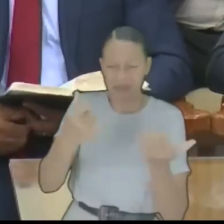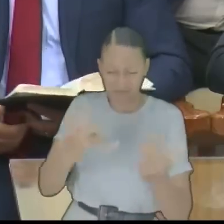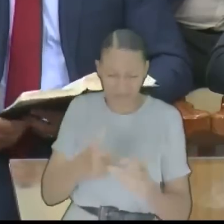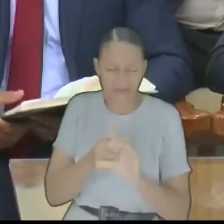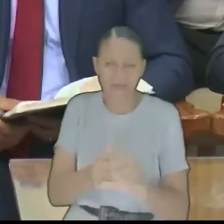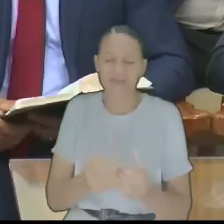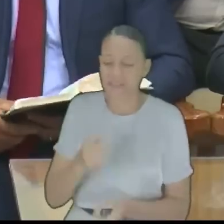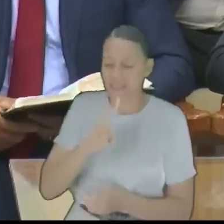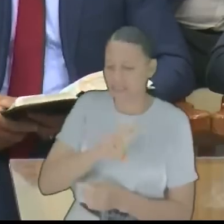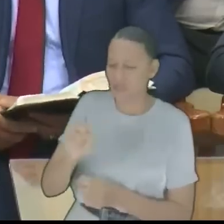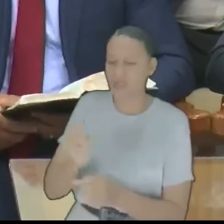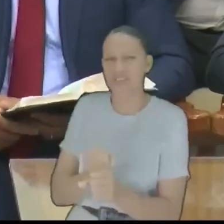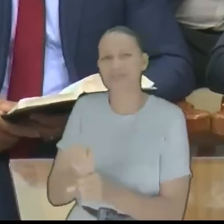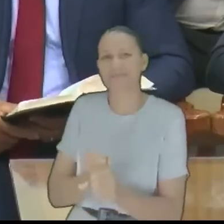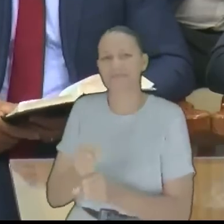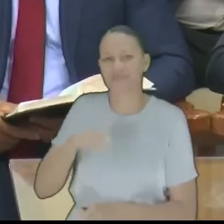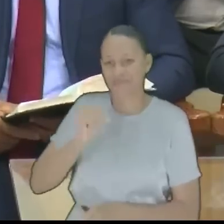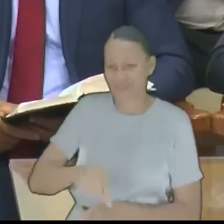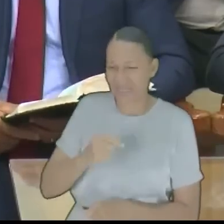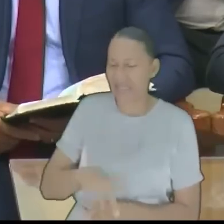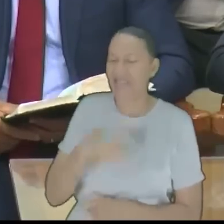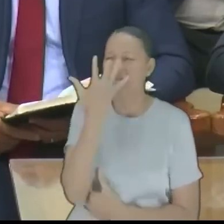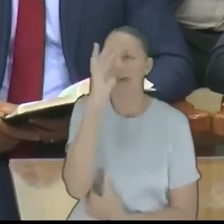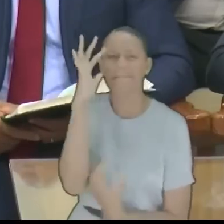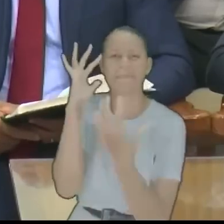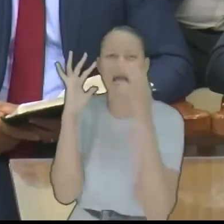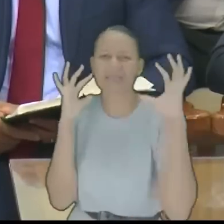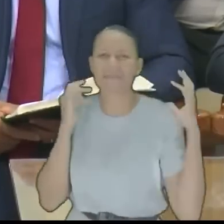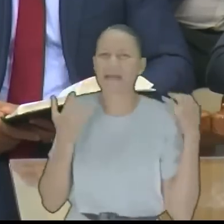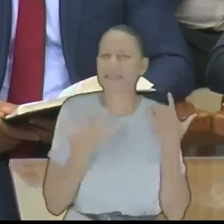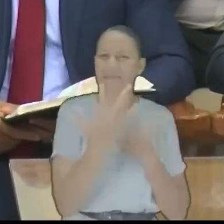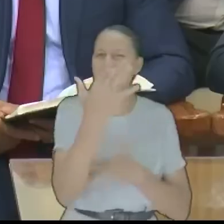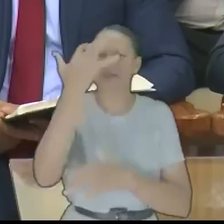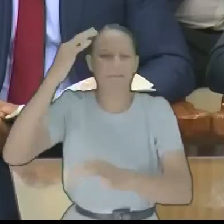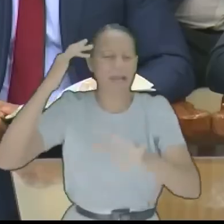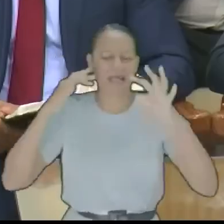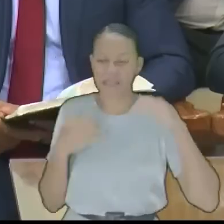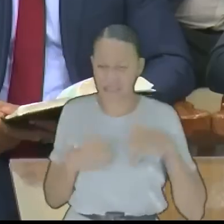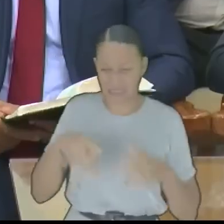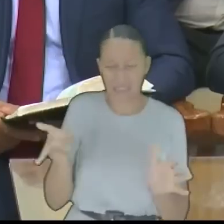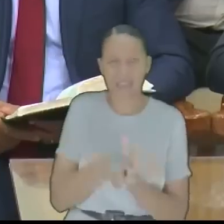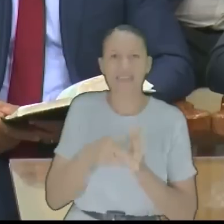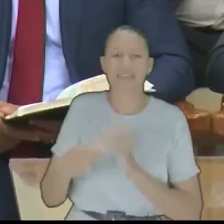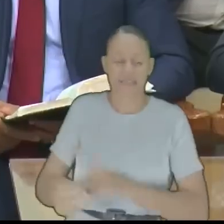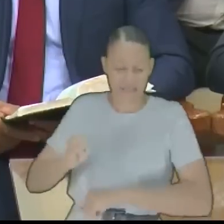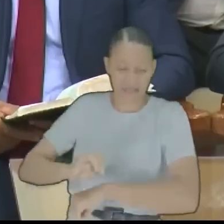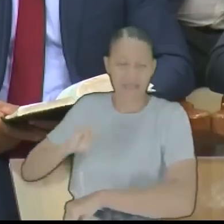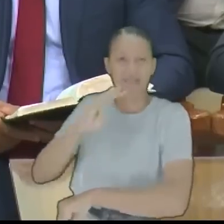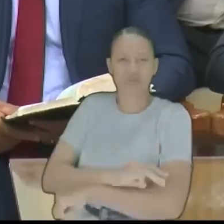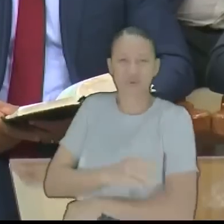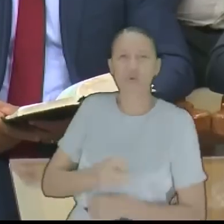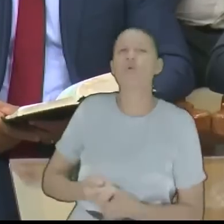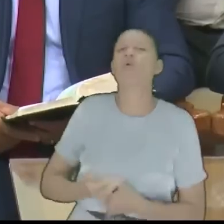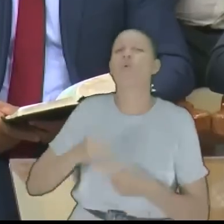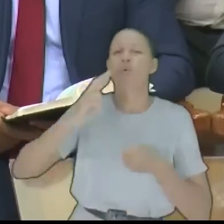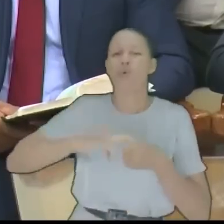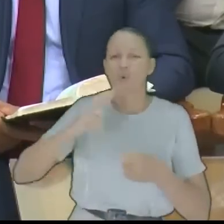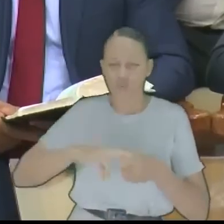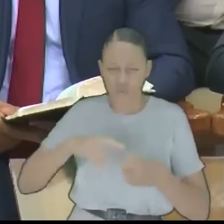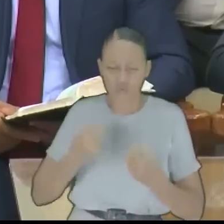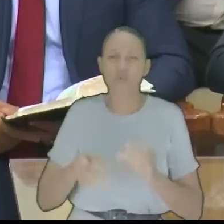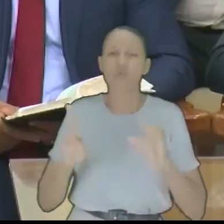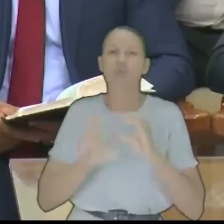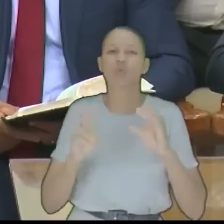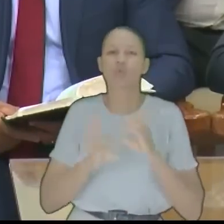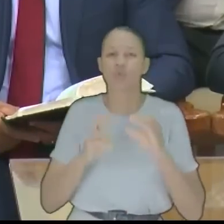Há 500 anos isso aqui era mata. Há 500 anos, lá em São Miguel, Roteiro, Coruripe, eram